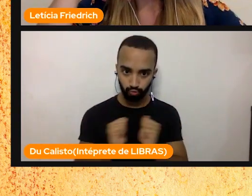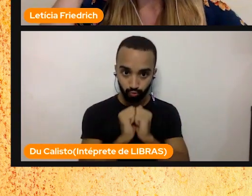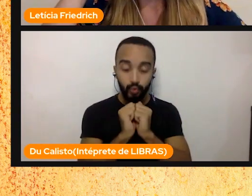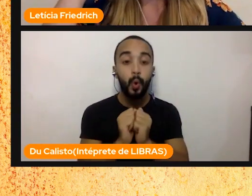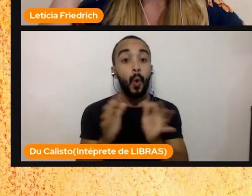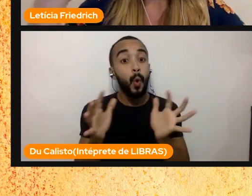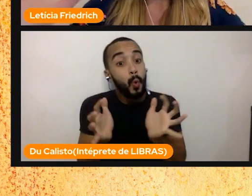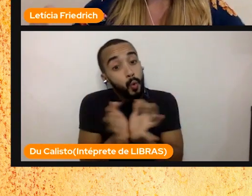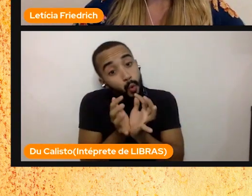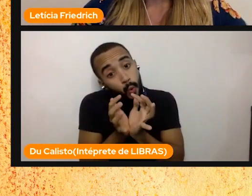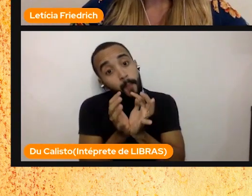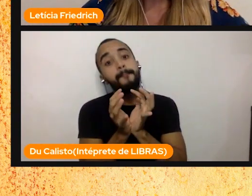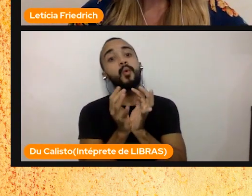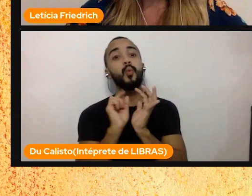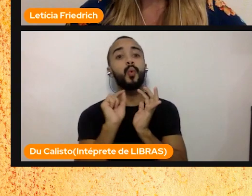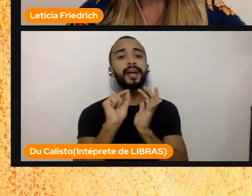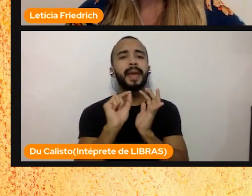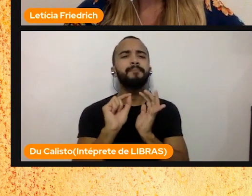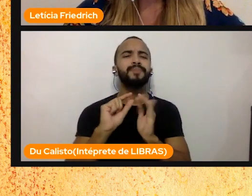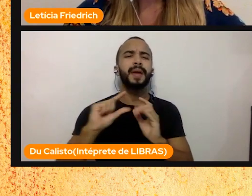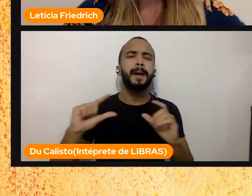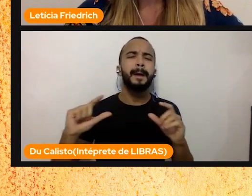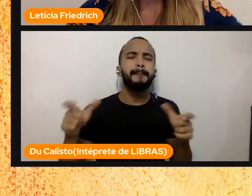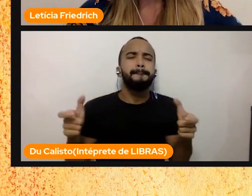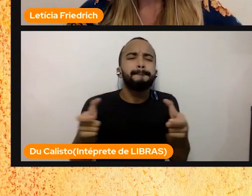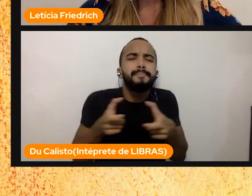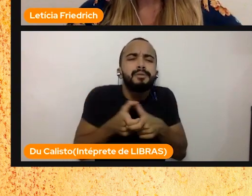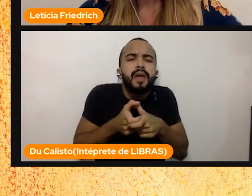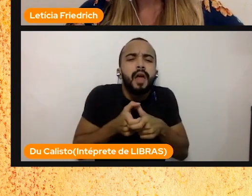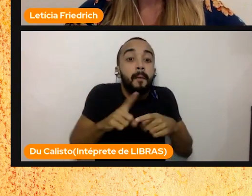pequena, mas uma equipe composta por pessoas